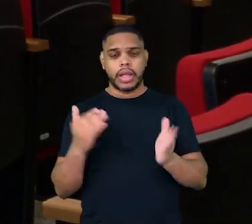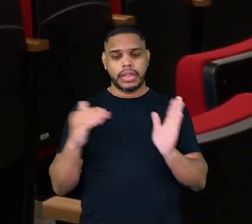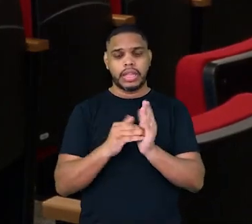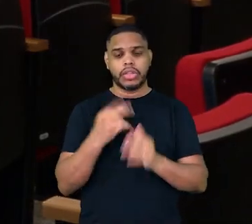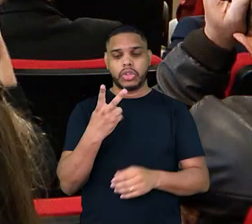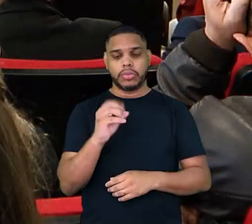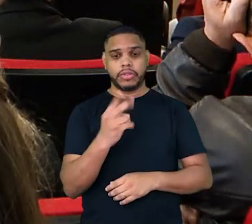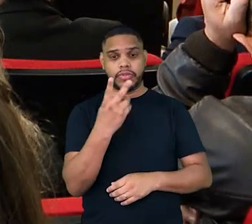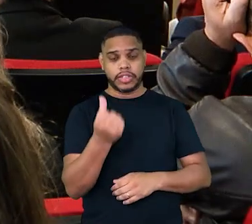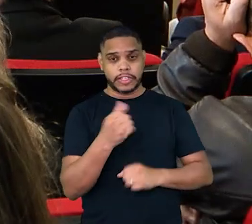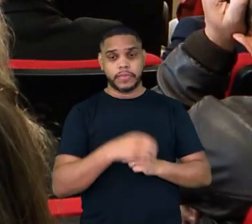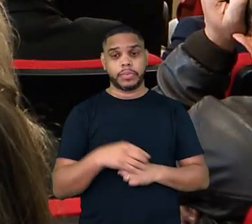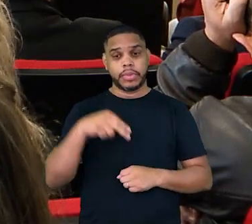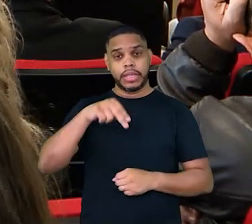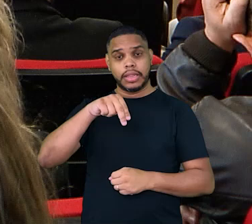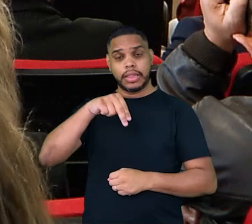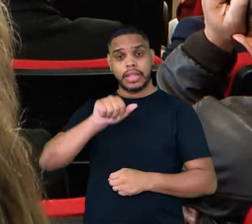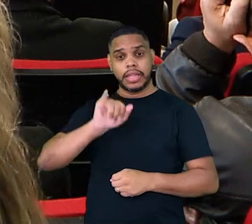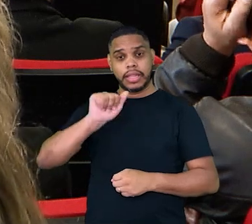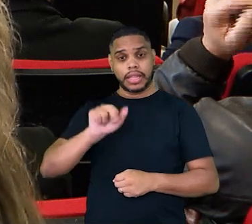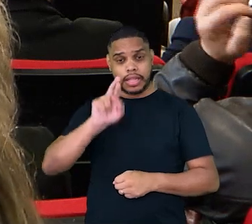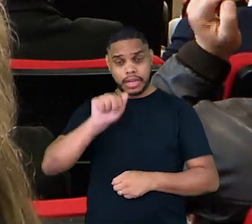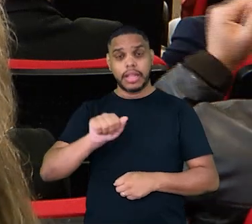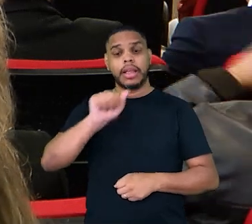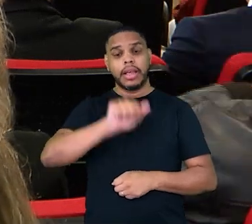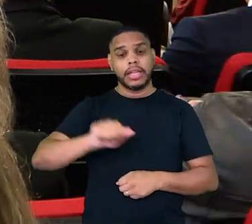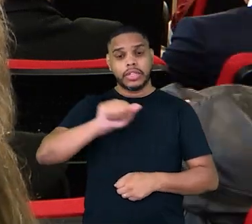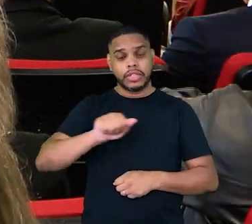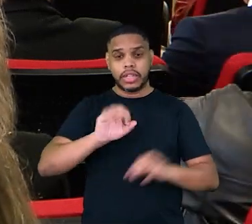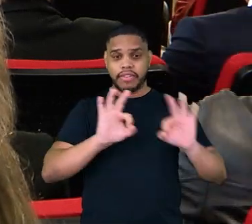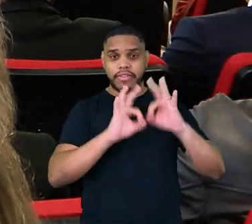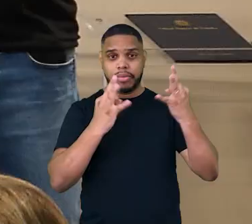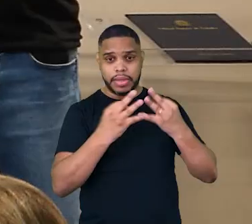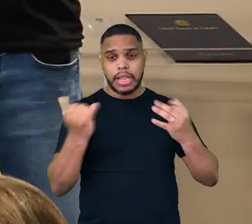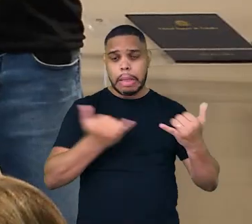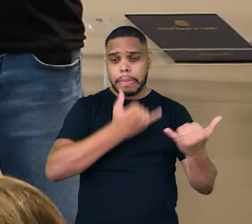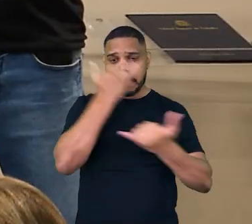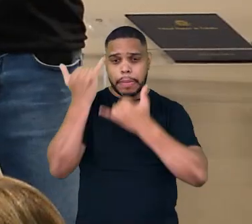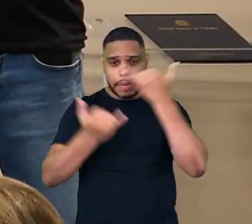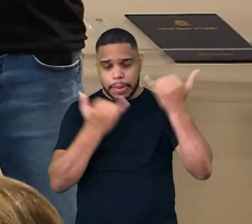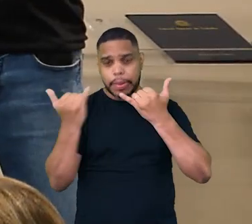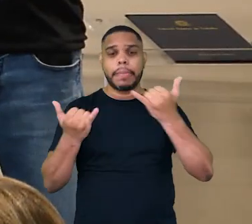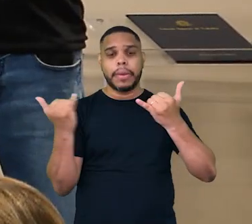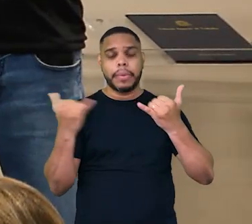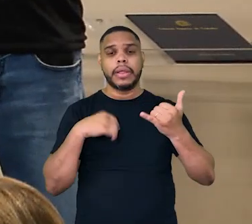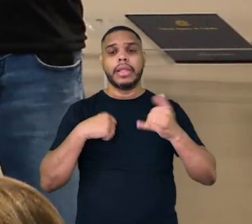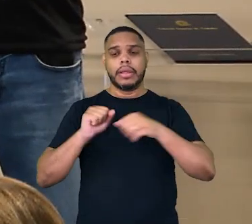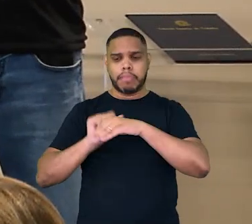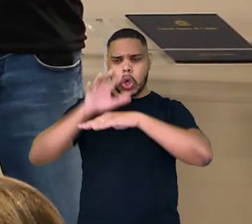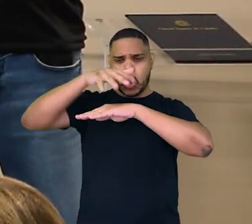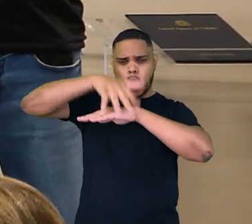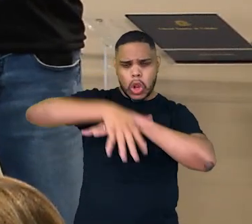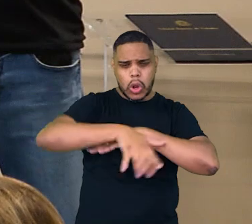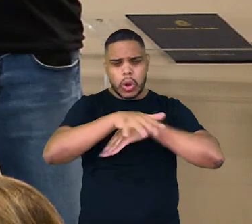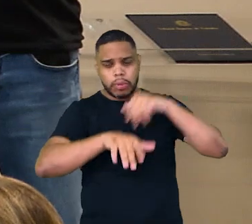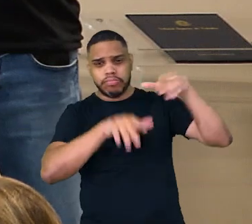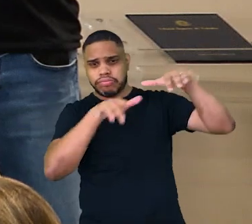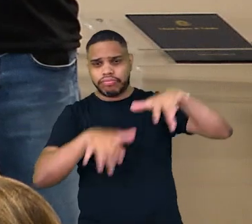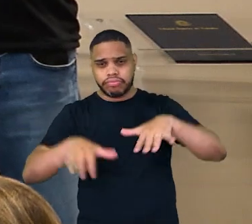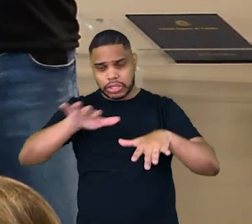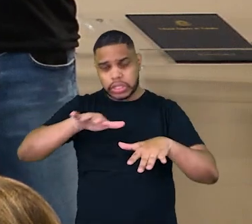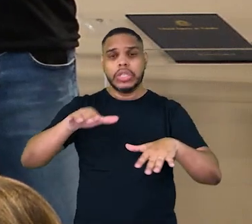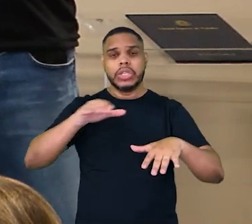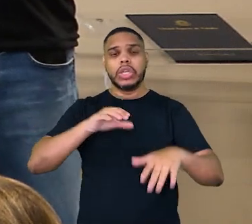até 2026. Nayara Porto, que integra a Associação dos Familiares de Vítimas e Atingidos pelo rompimento da barragem